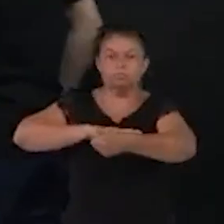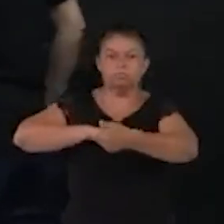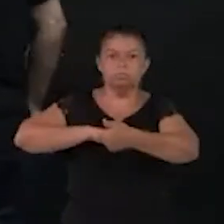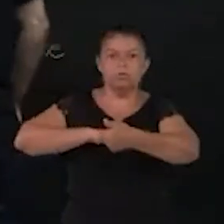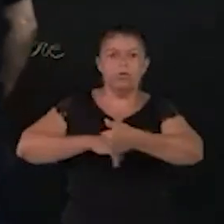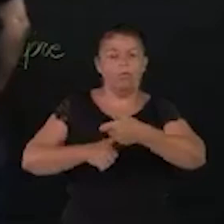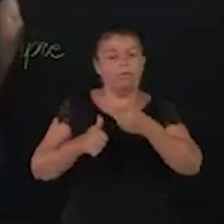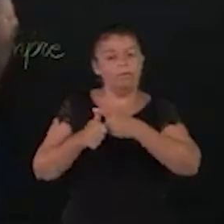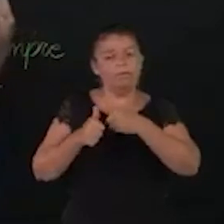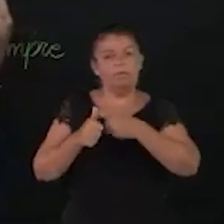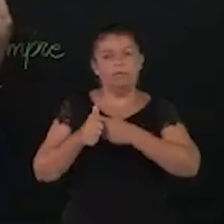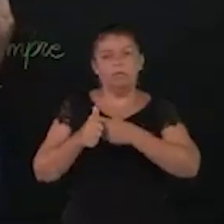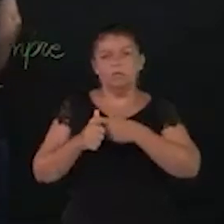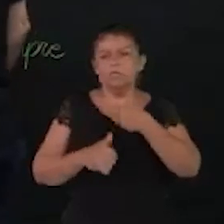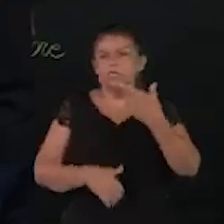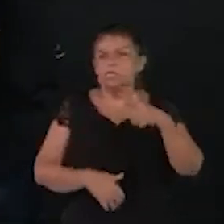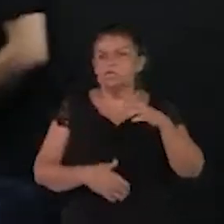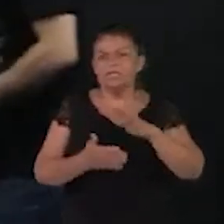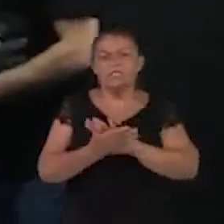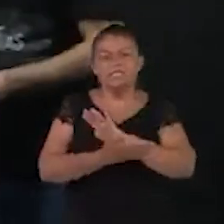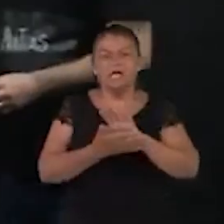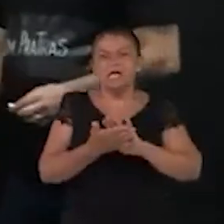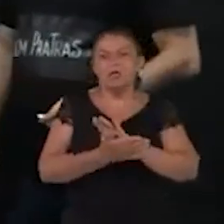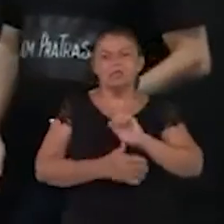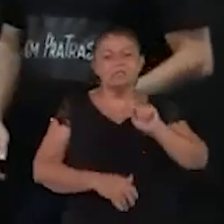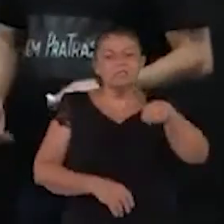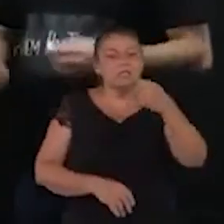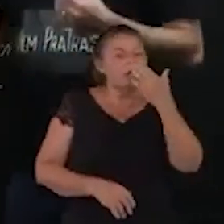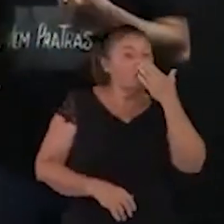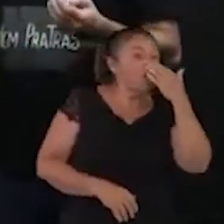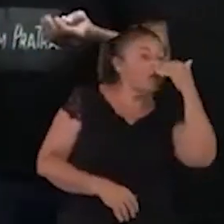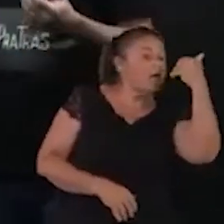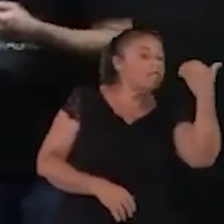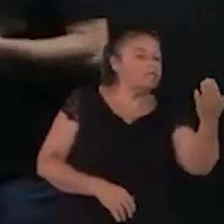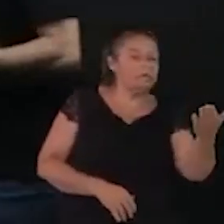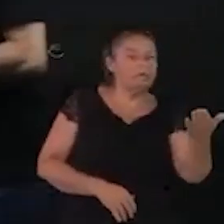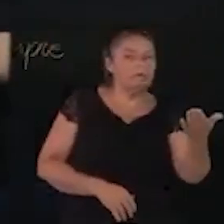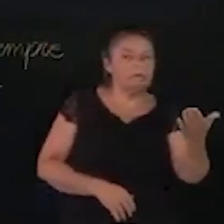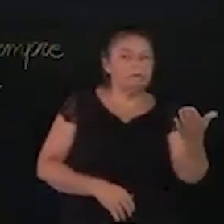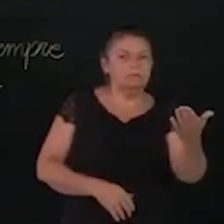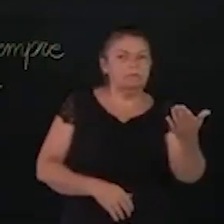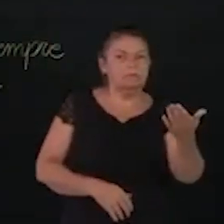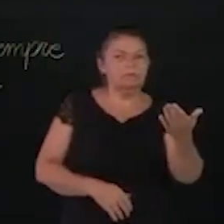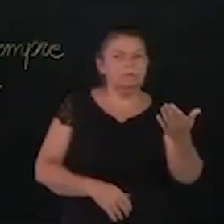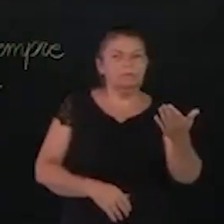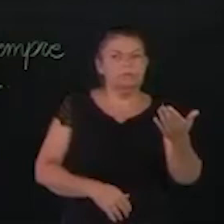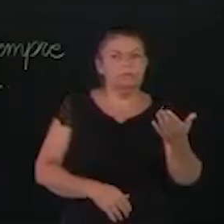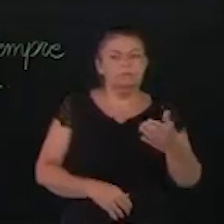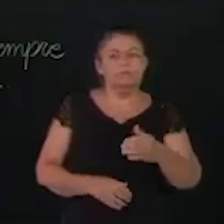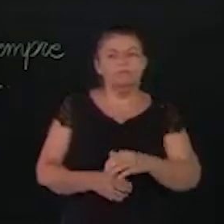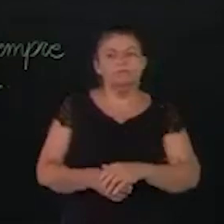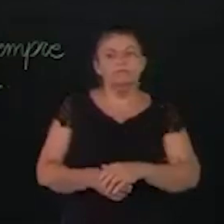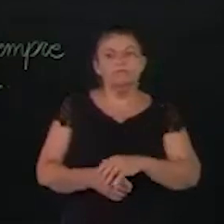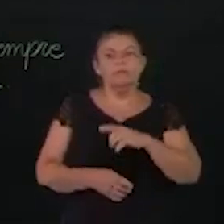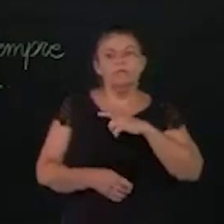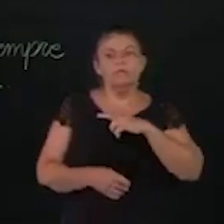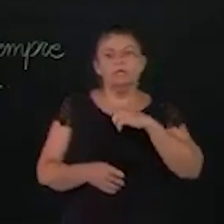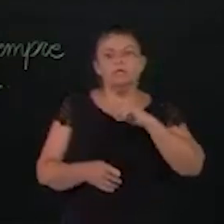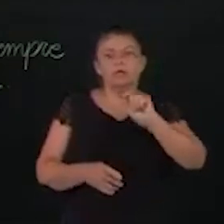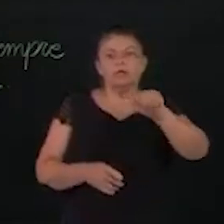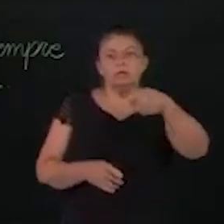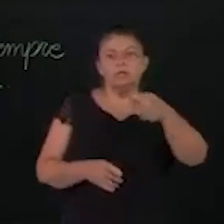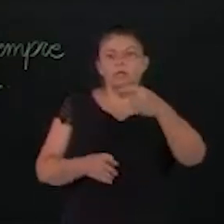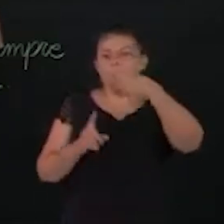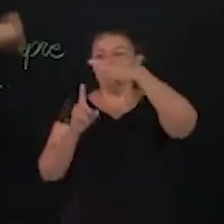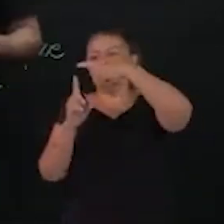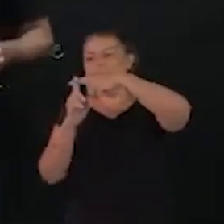analisar. O primeiro não tem nenhum sinal à frente dele. Nenhum sinal que eu falo em relação a sinal de